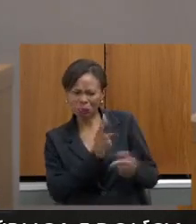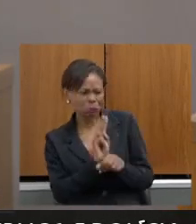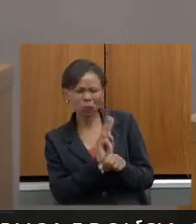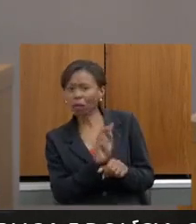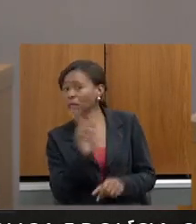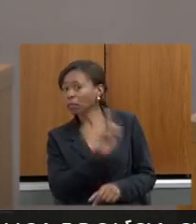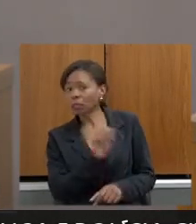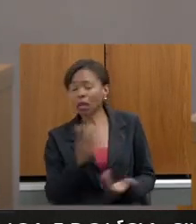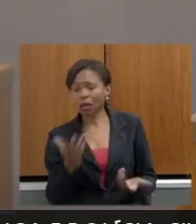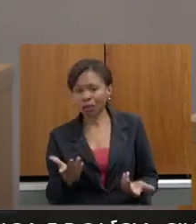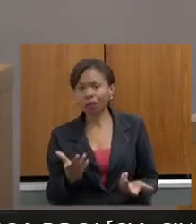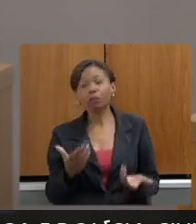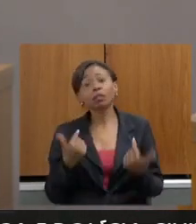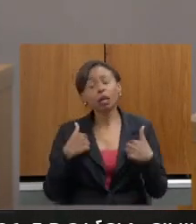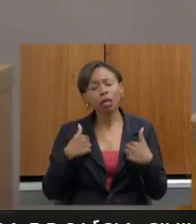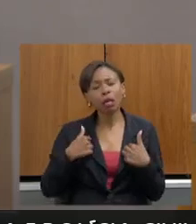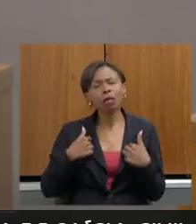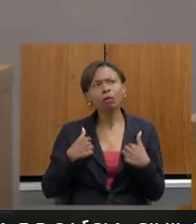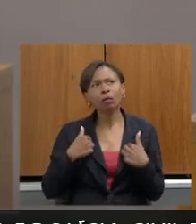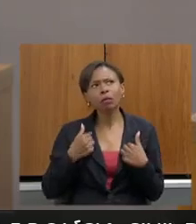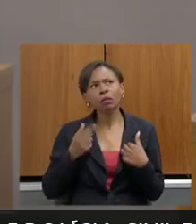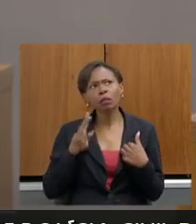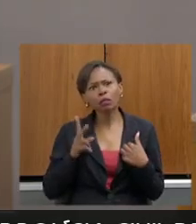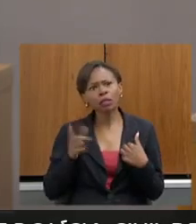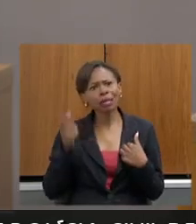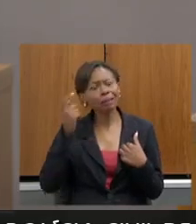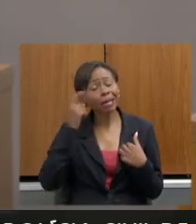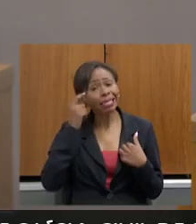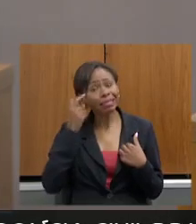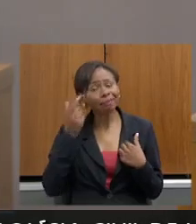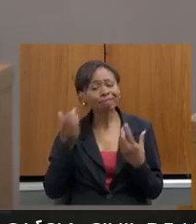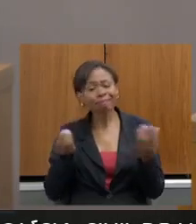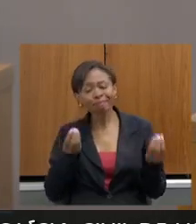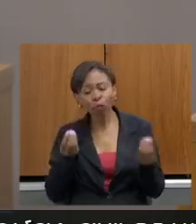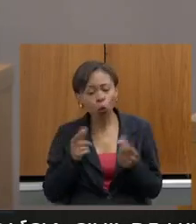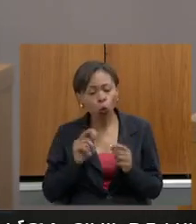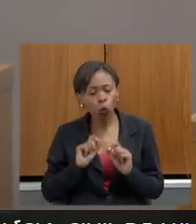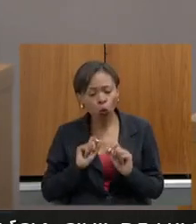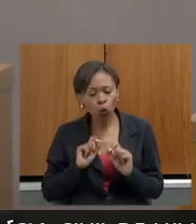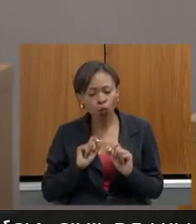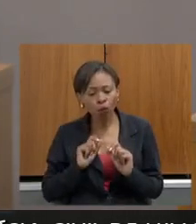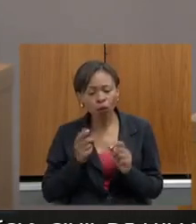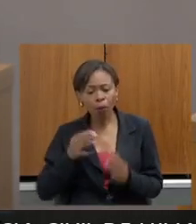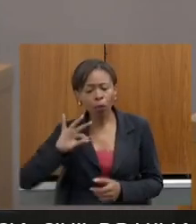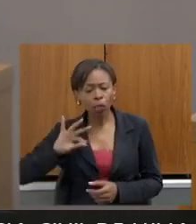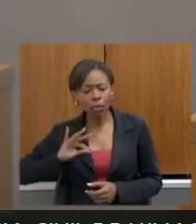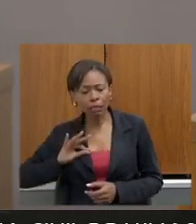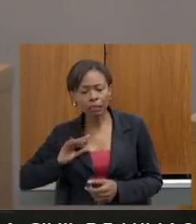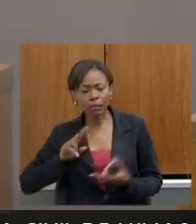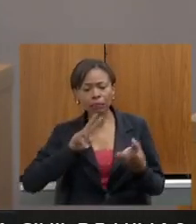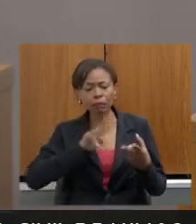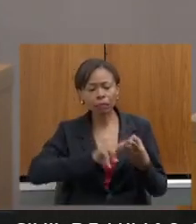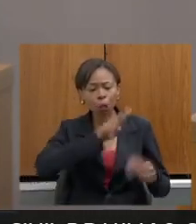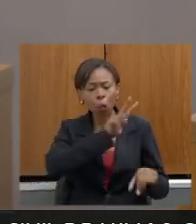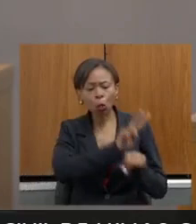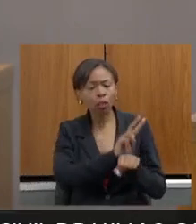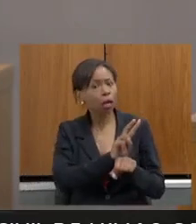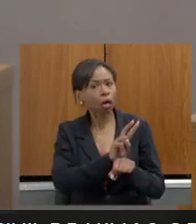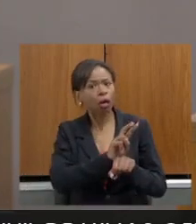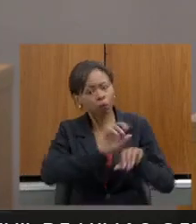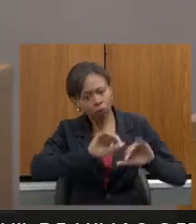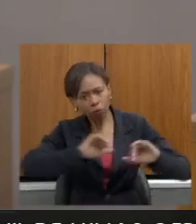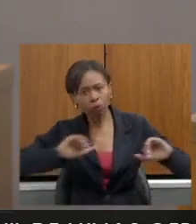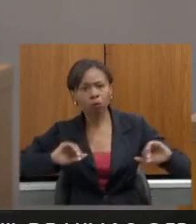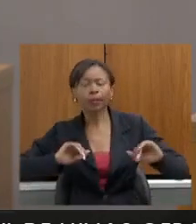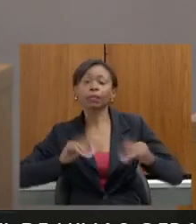fazendo alguma coisa para tirar o policial de guarda de preso então avançamos muito mas é o